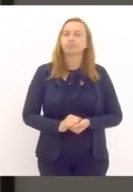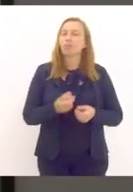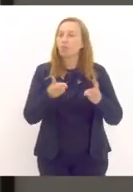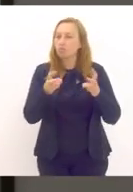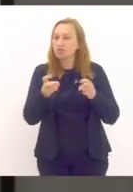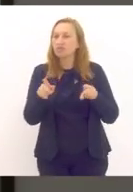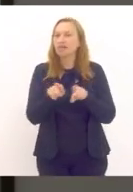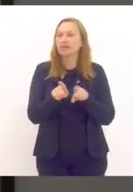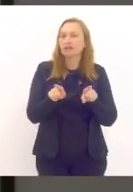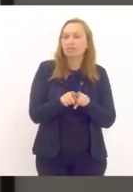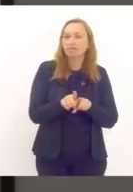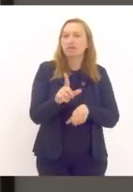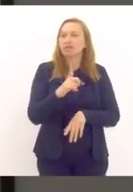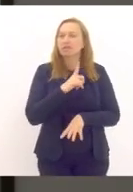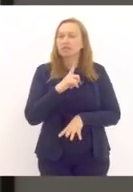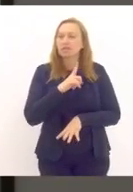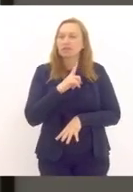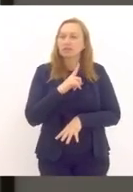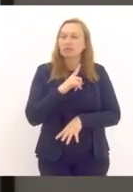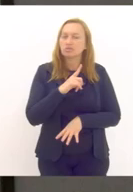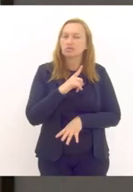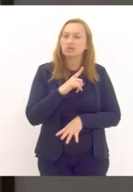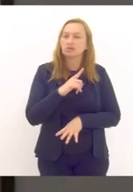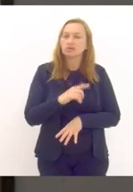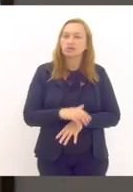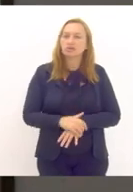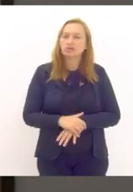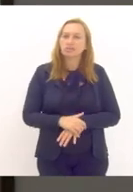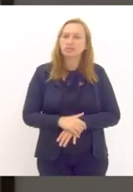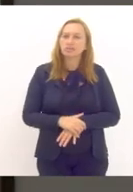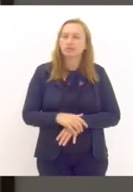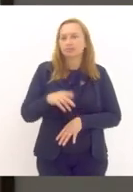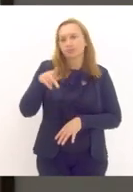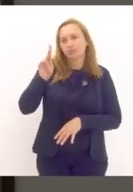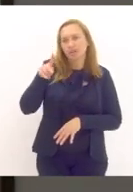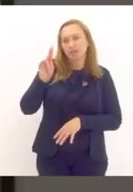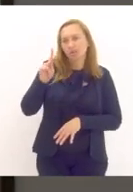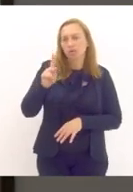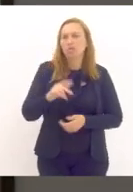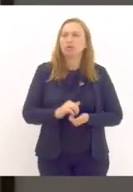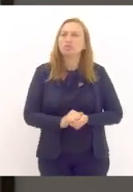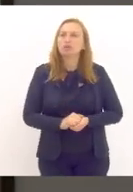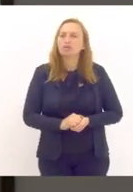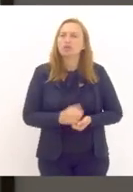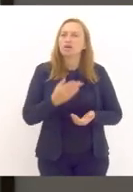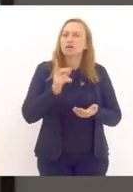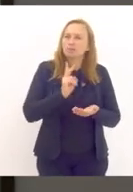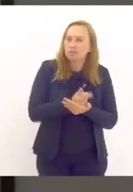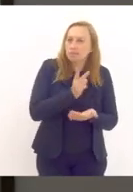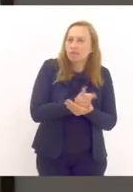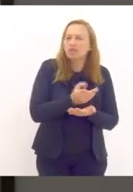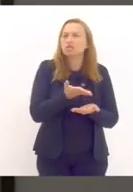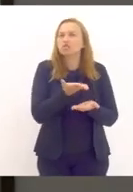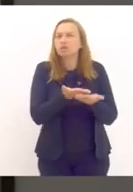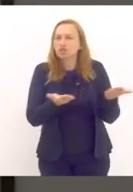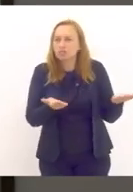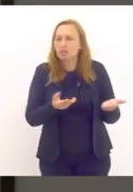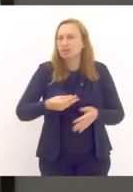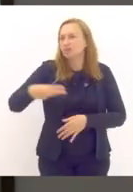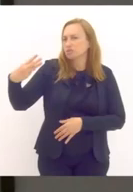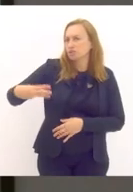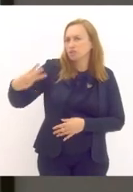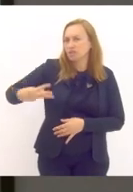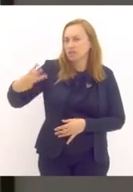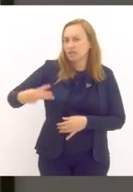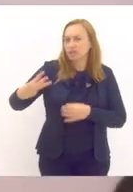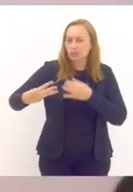que nós também ainda temos efeitos de royalties e participação, e ainda assim, mesmo com as perdas que nós temos no terceiro quadrimestre